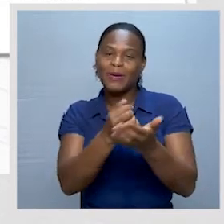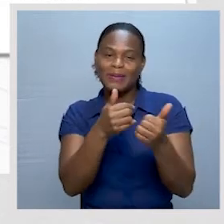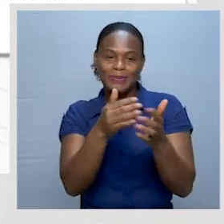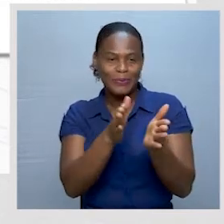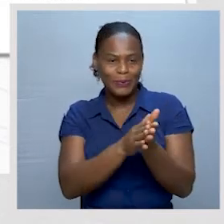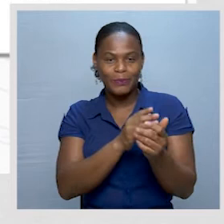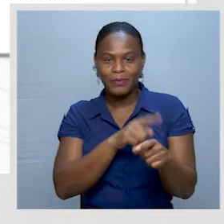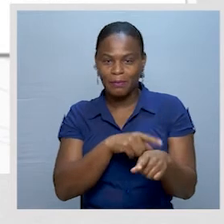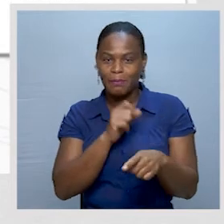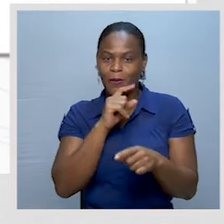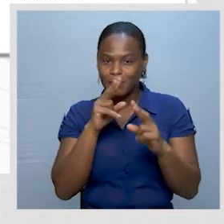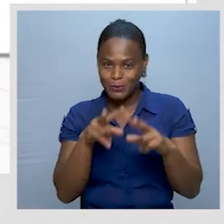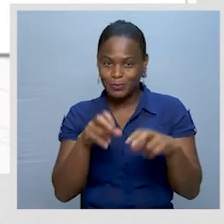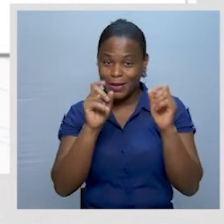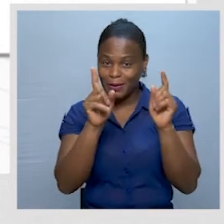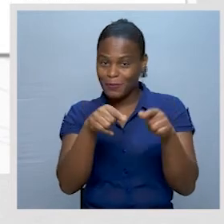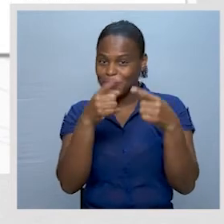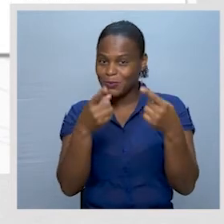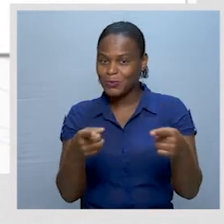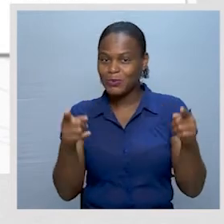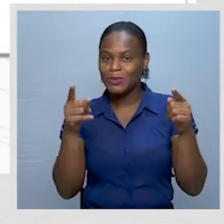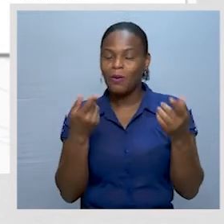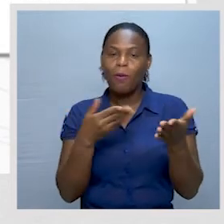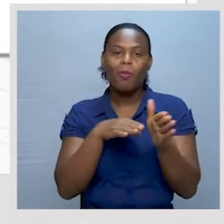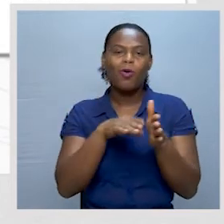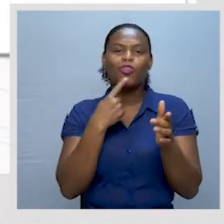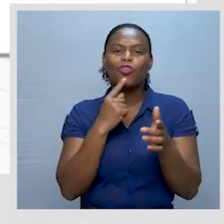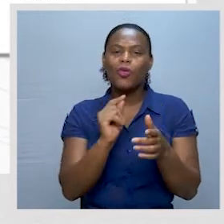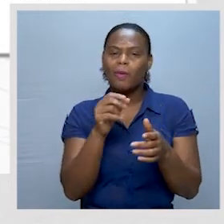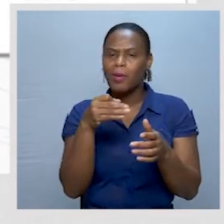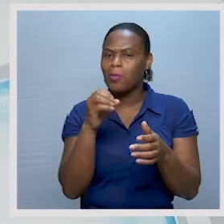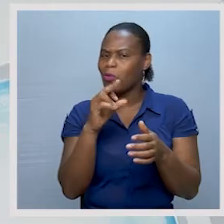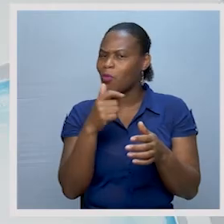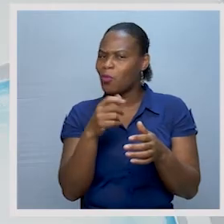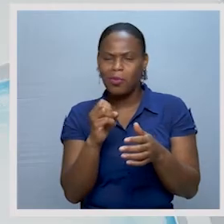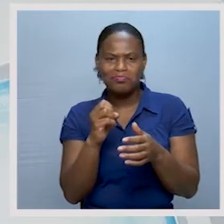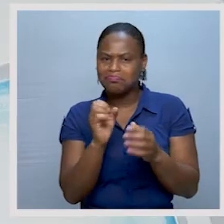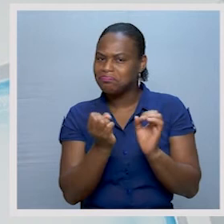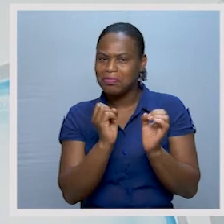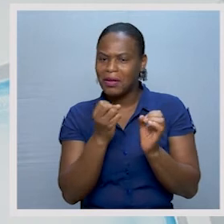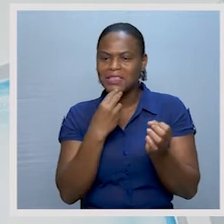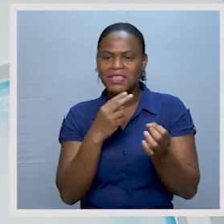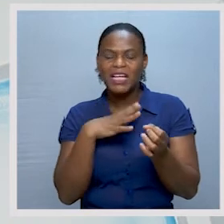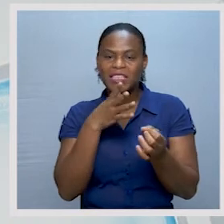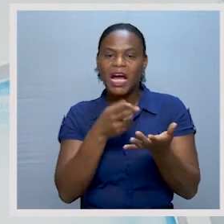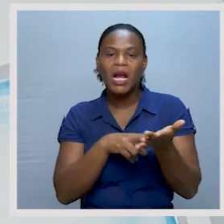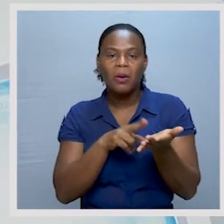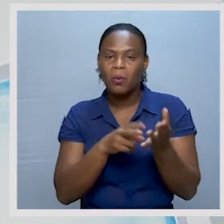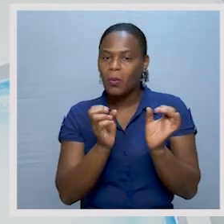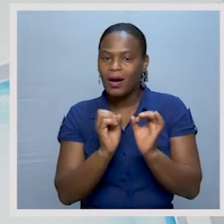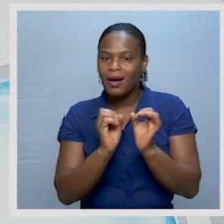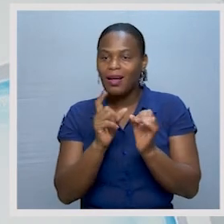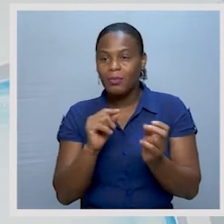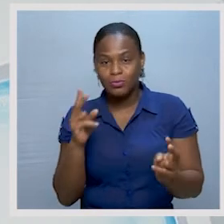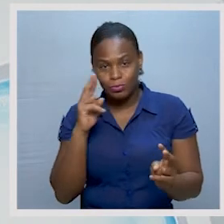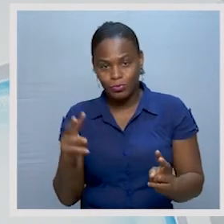em todos os momentos. Podemos encontrar aqui a musicalidade. O porto aqui também não tem o seu significado real.